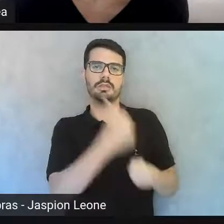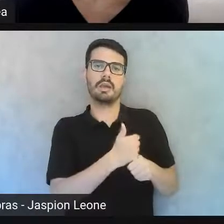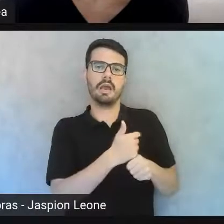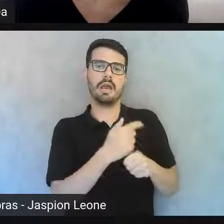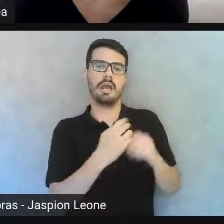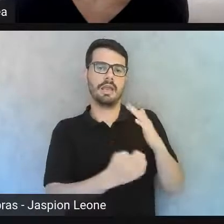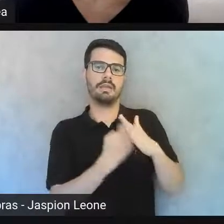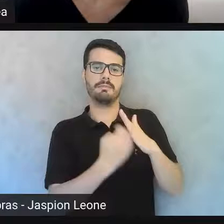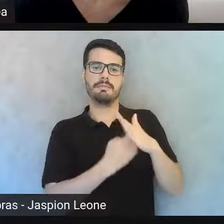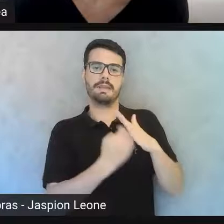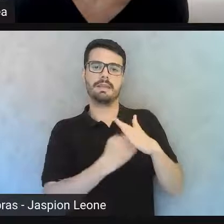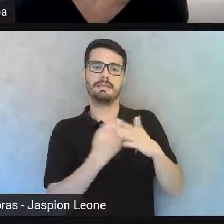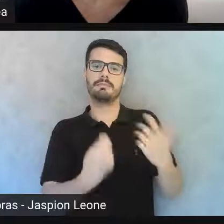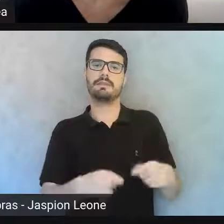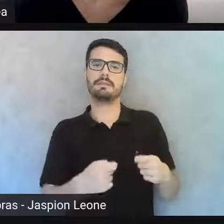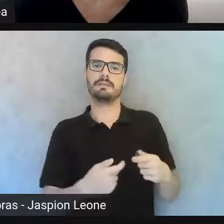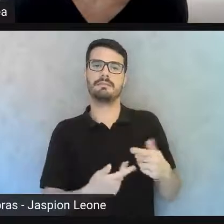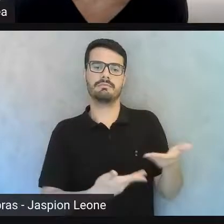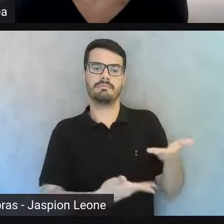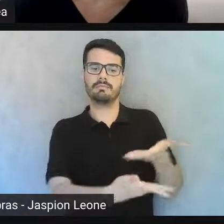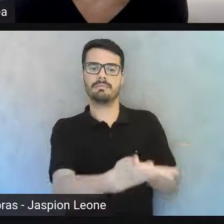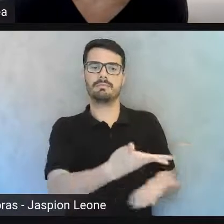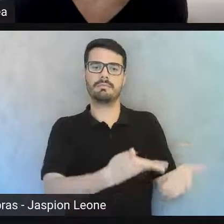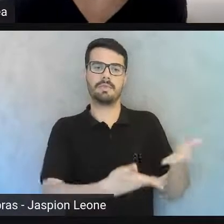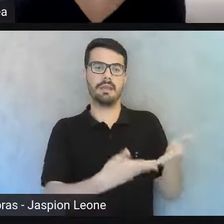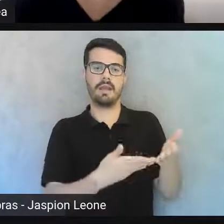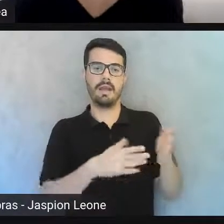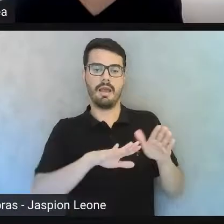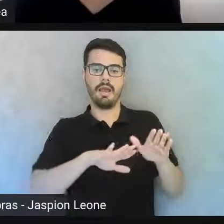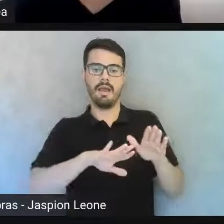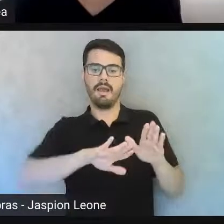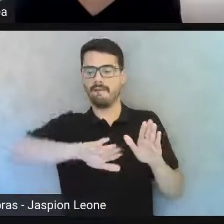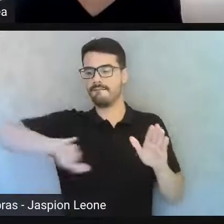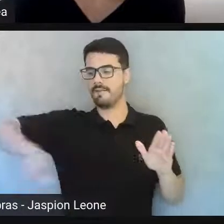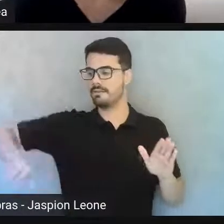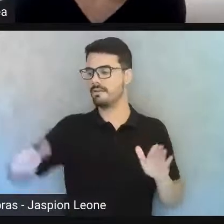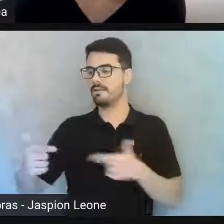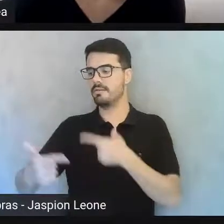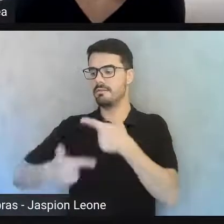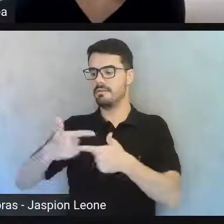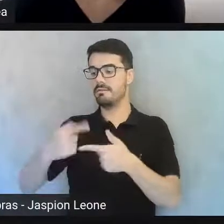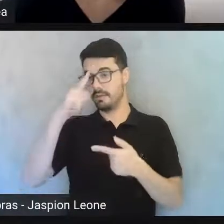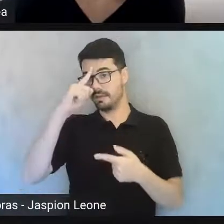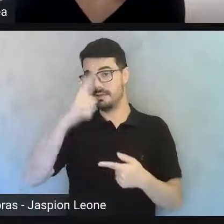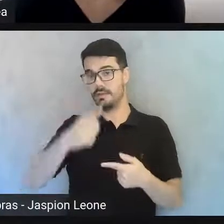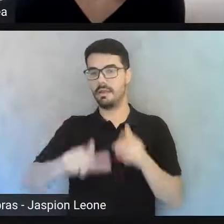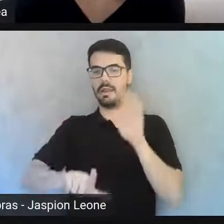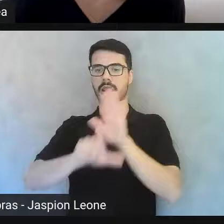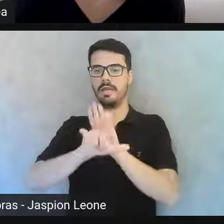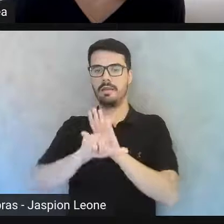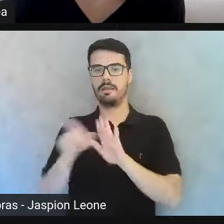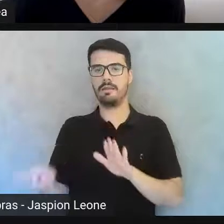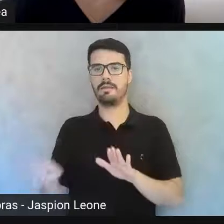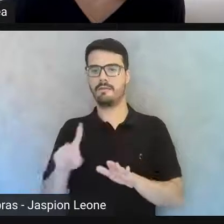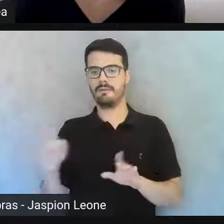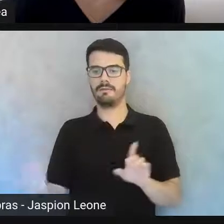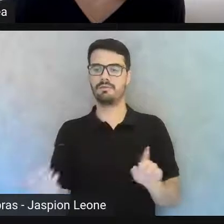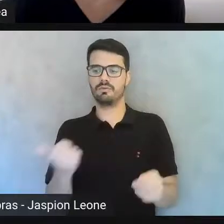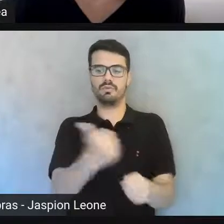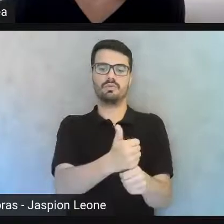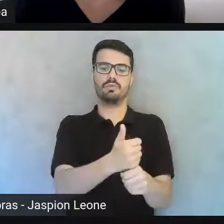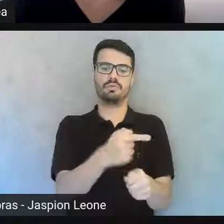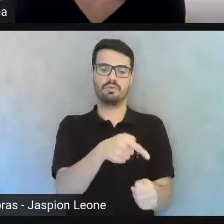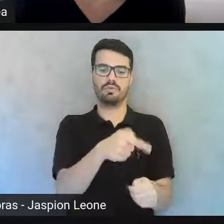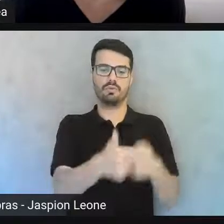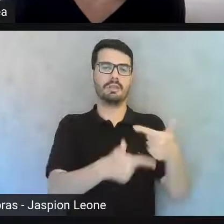um reequilíbrio, porque ela vai ter que afastar devido a um mandamento legal, vai ter que colocar um substituto ali para